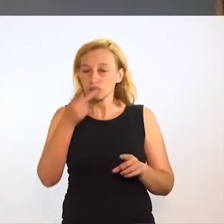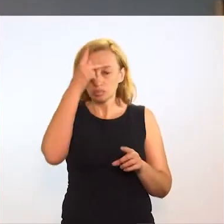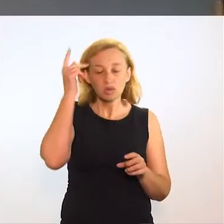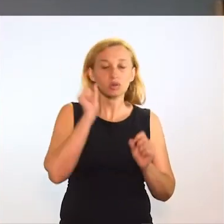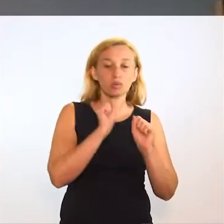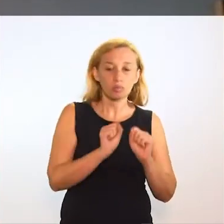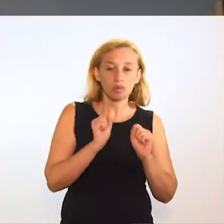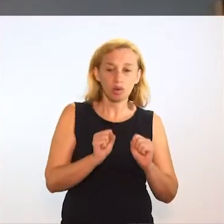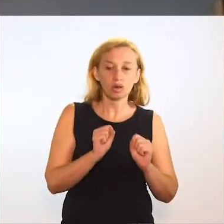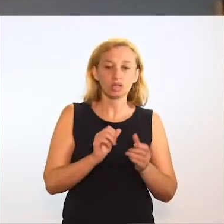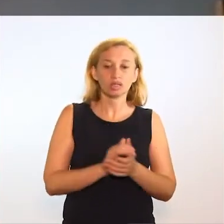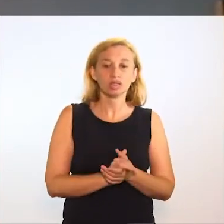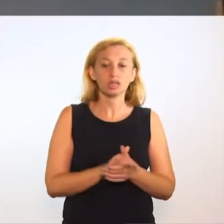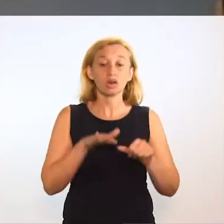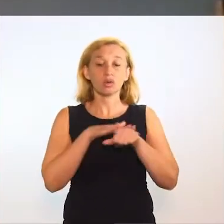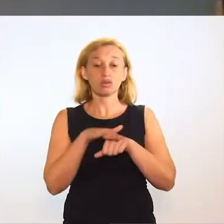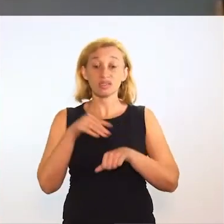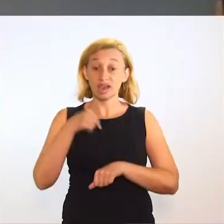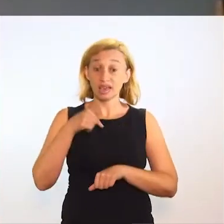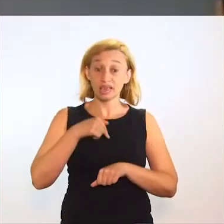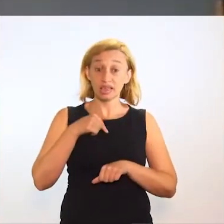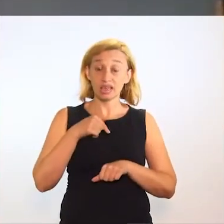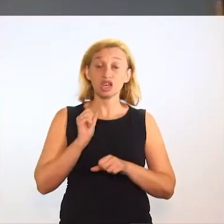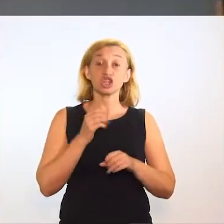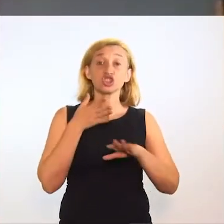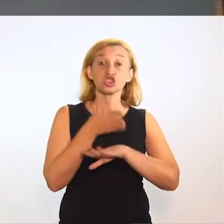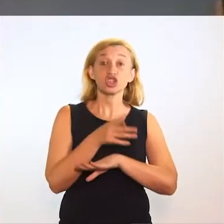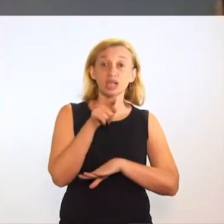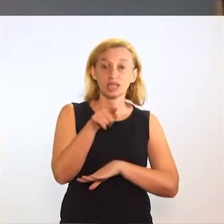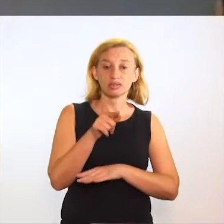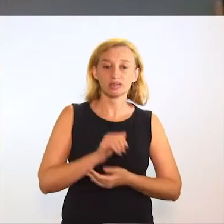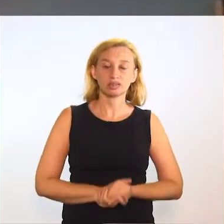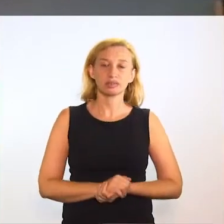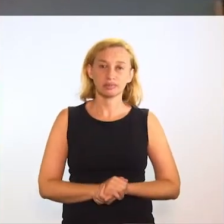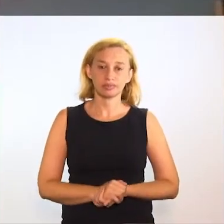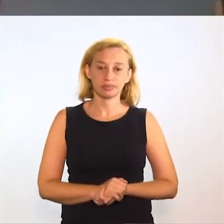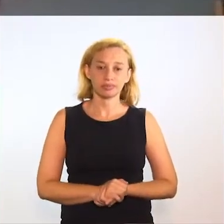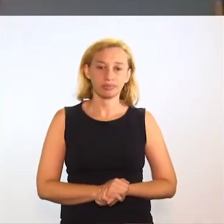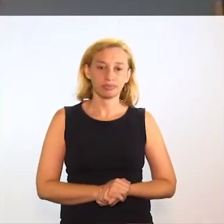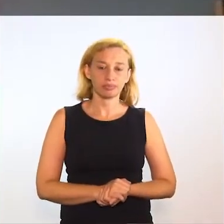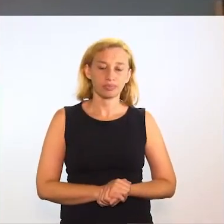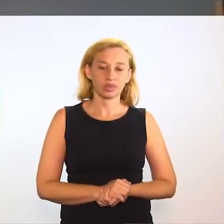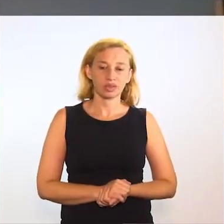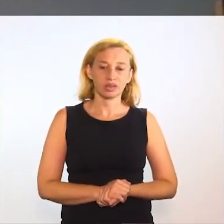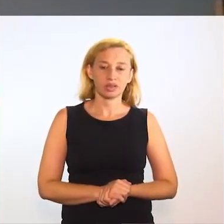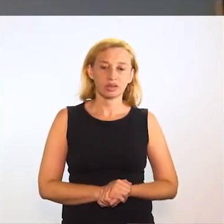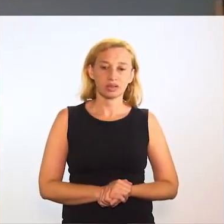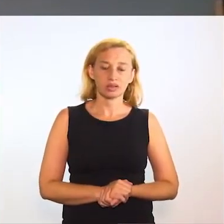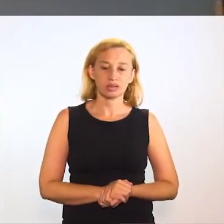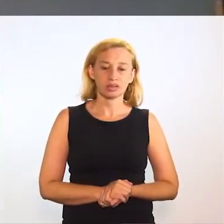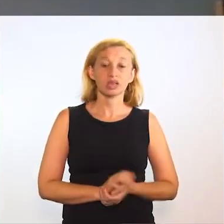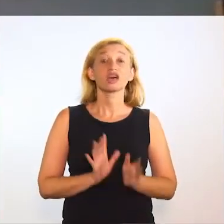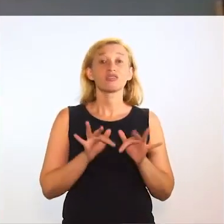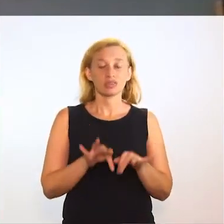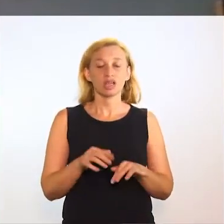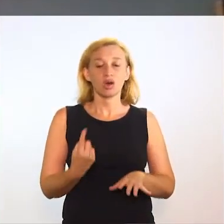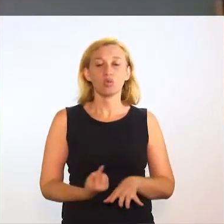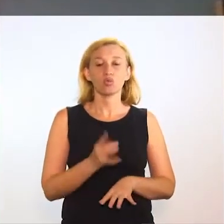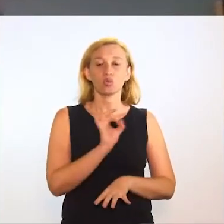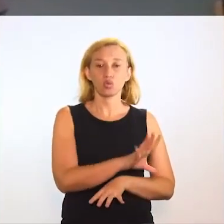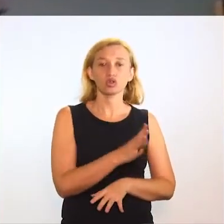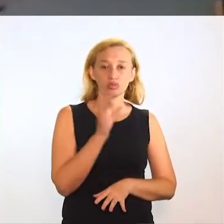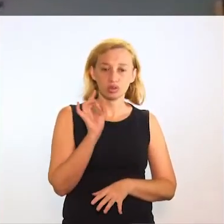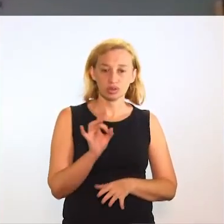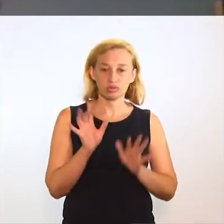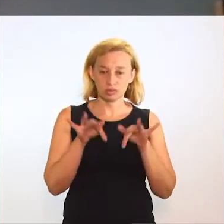também outras pessoas podem, a partir do que a gente está conversando aqui, chegar até vocês. Então, só essa rodada